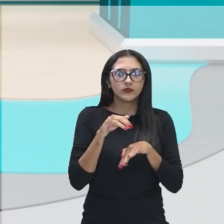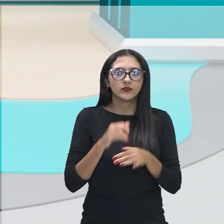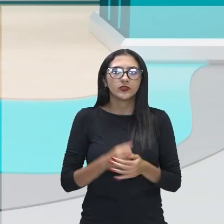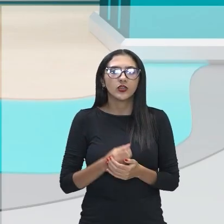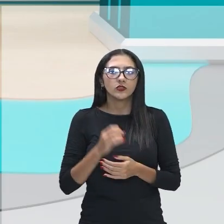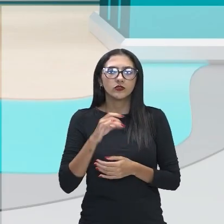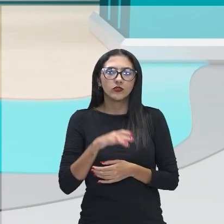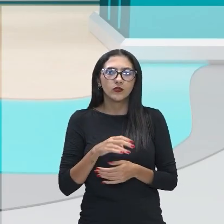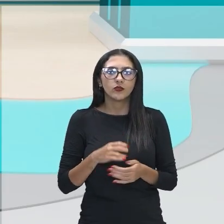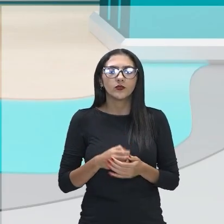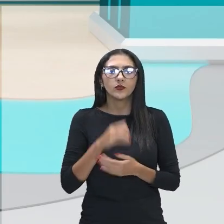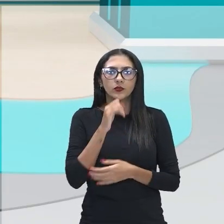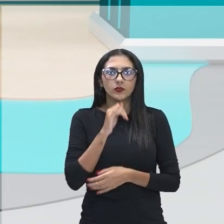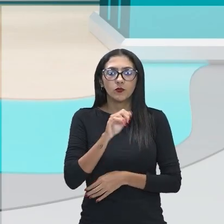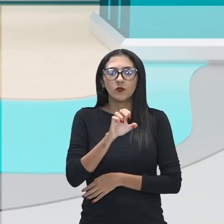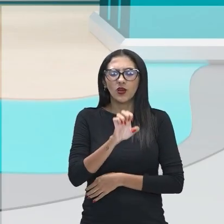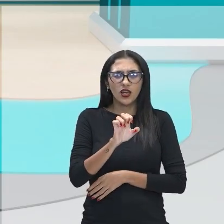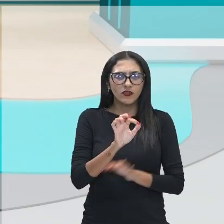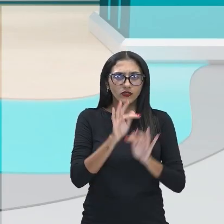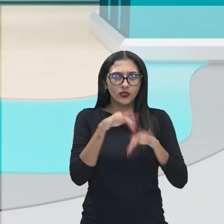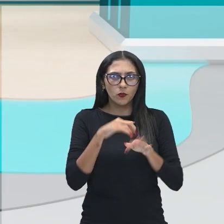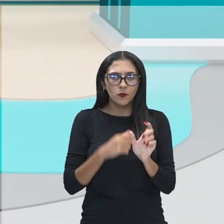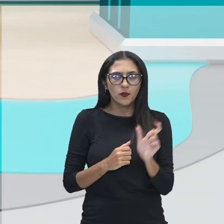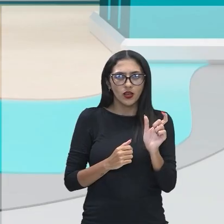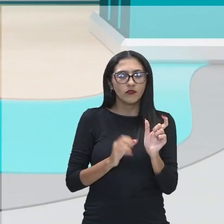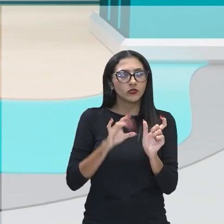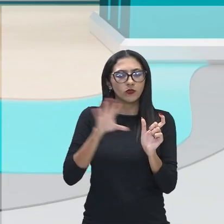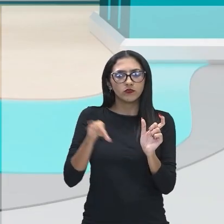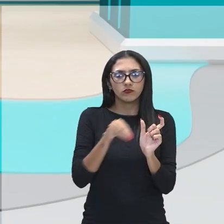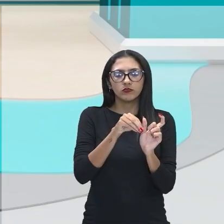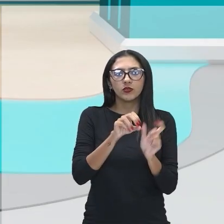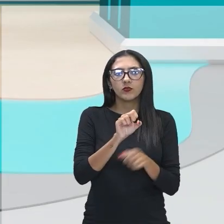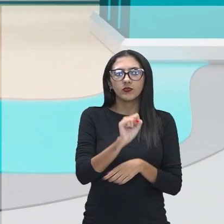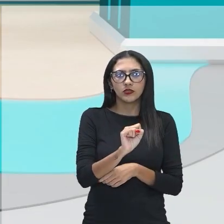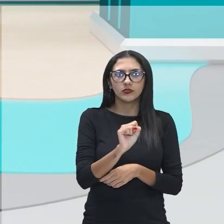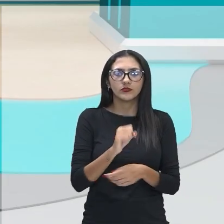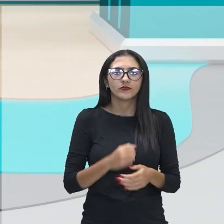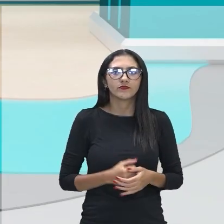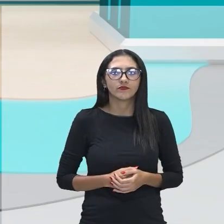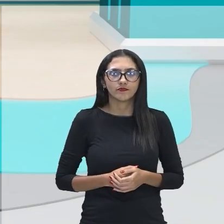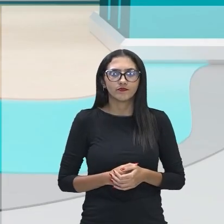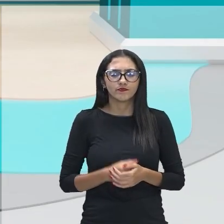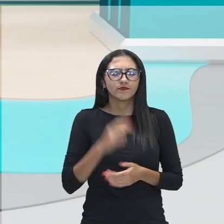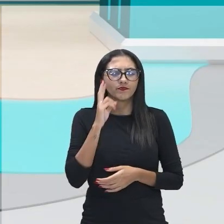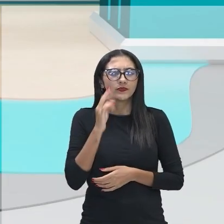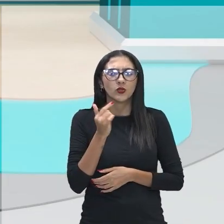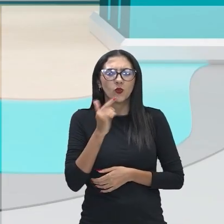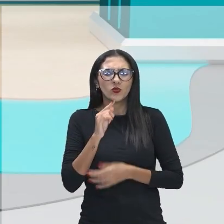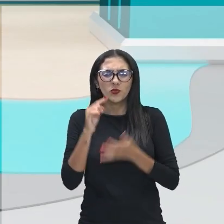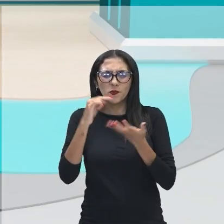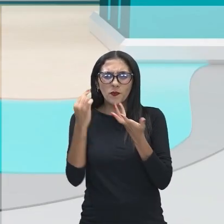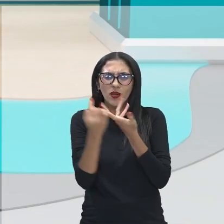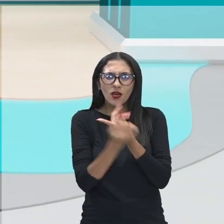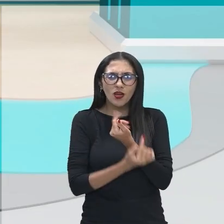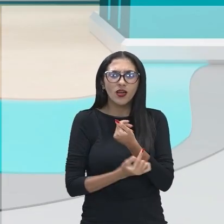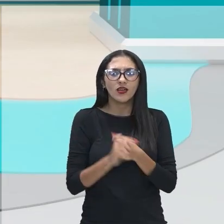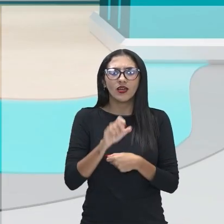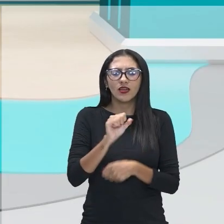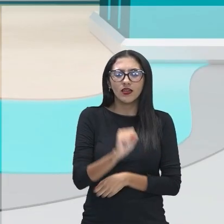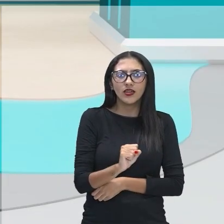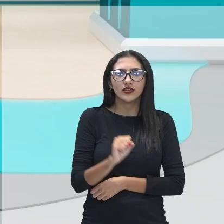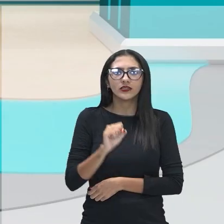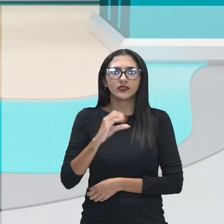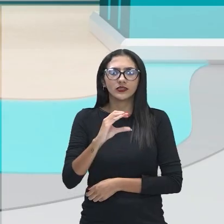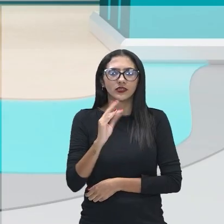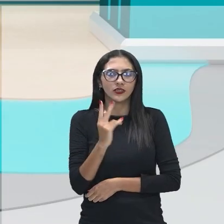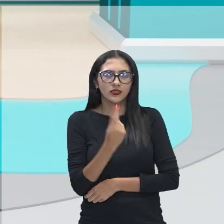acrescentar o S, e aquele grupo de letras, né? O S, o SH, o CH, o